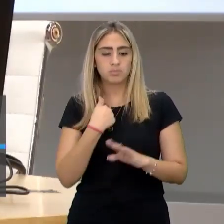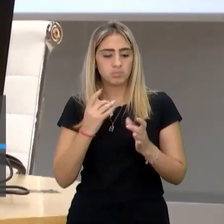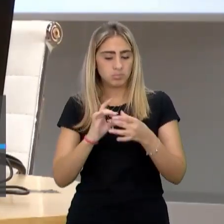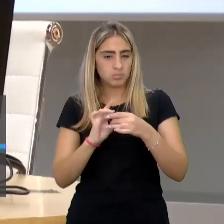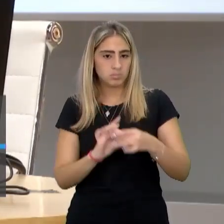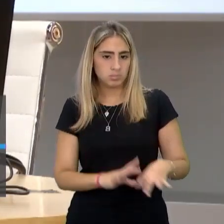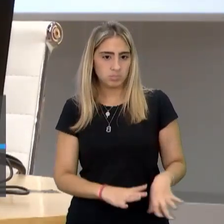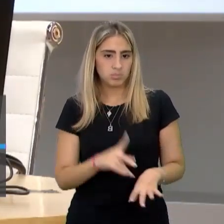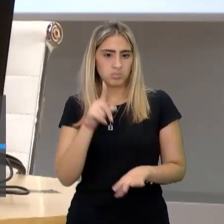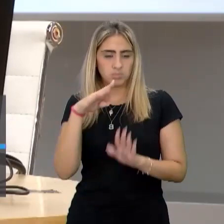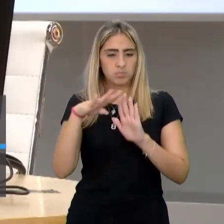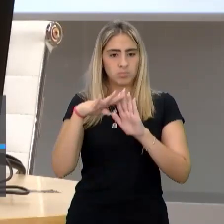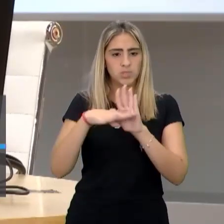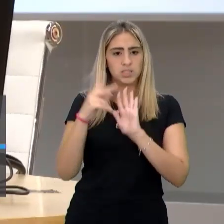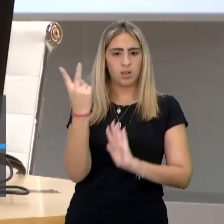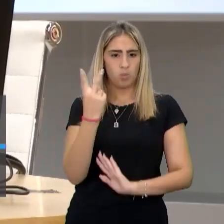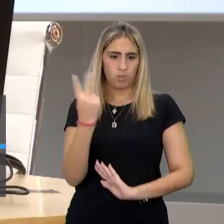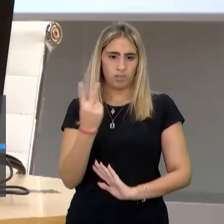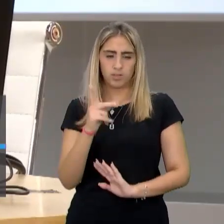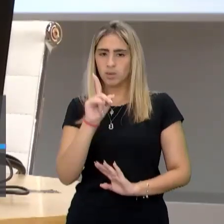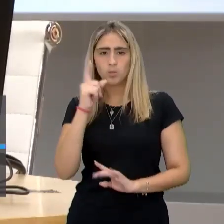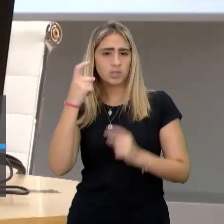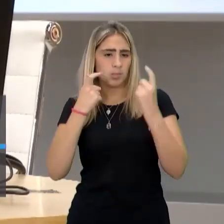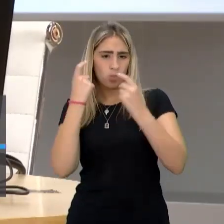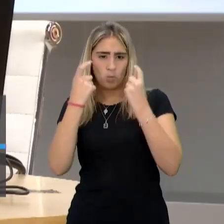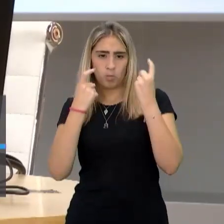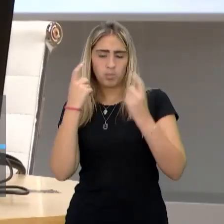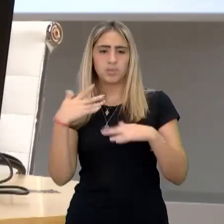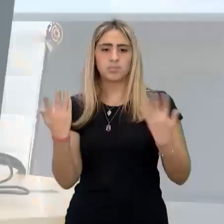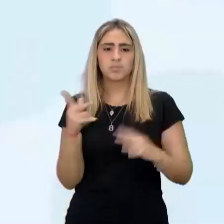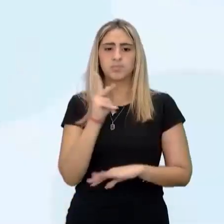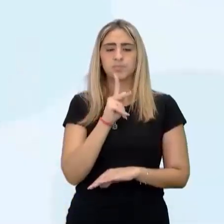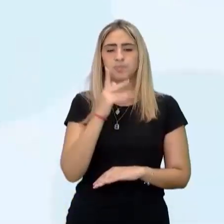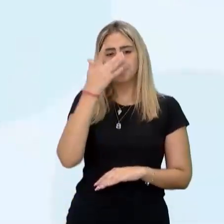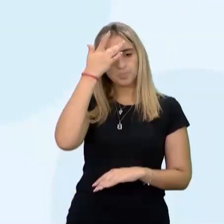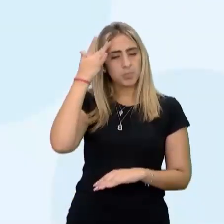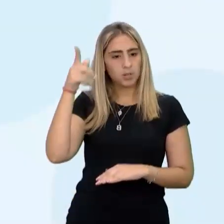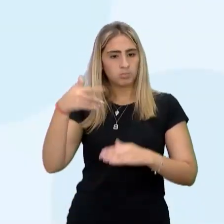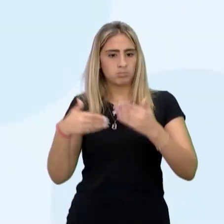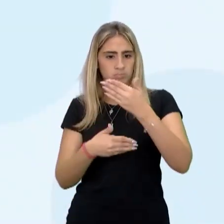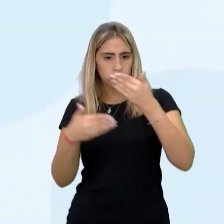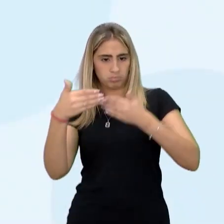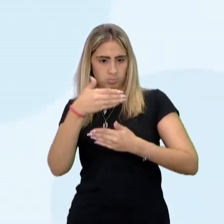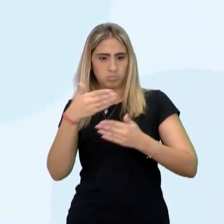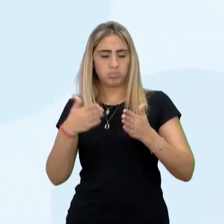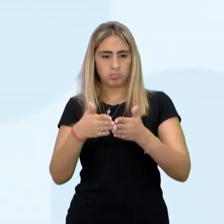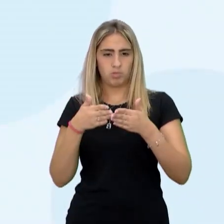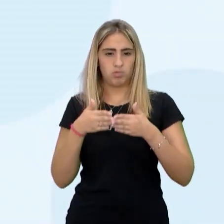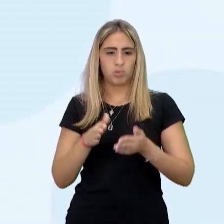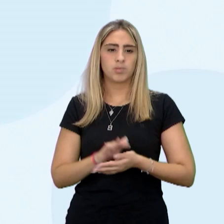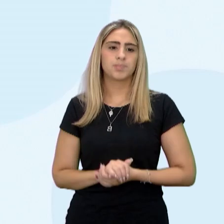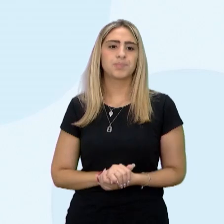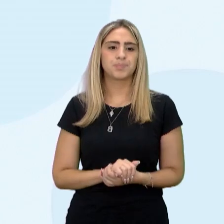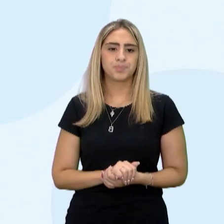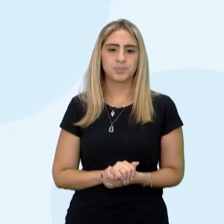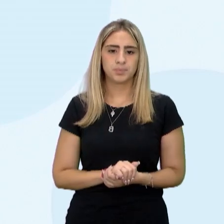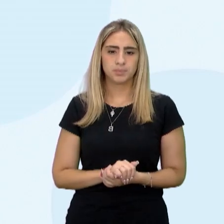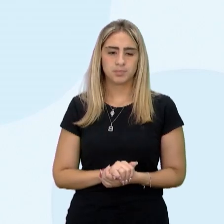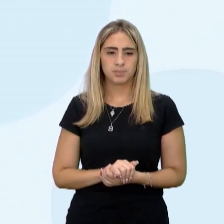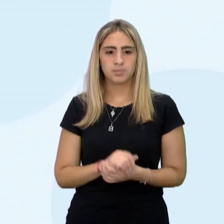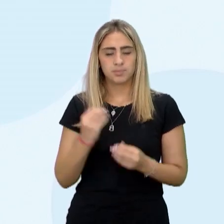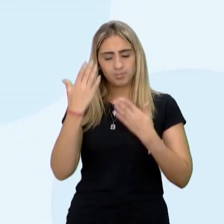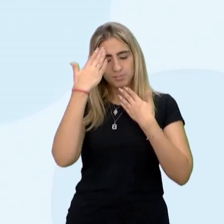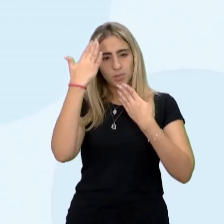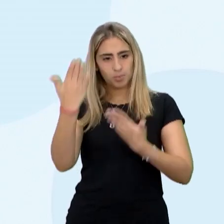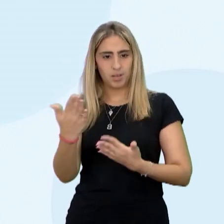esse PDCA na segunda-feira, então não se preocupem. Produção na tela, então, slide 11 agora, por favor. Isso,